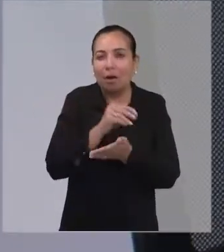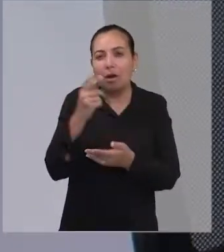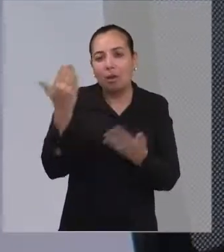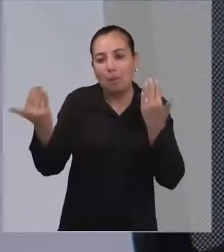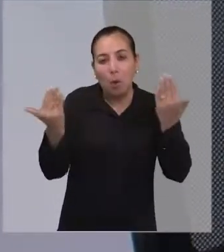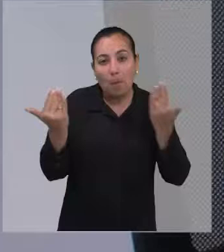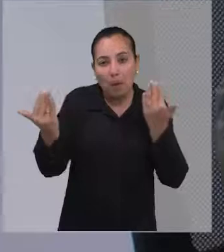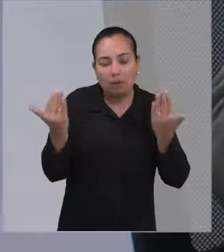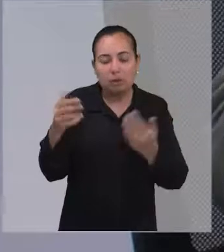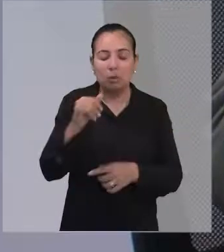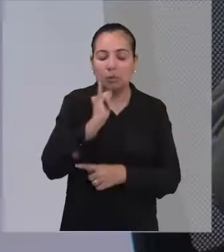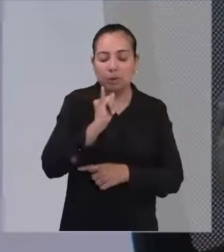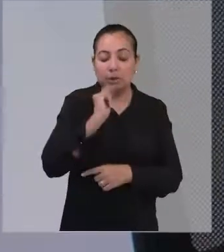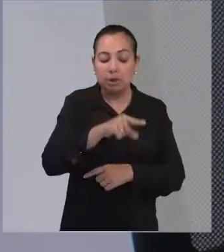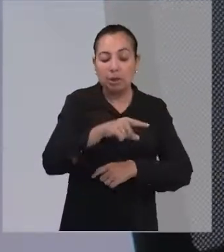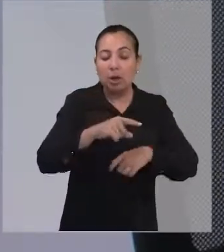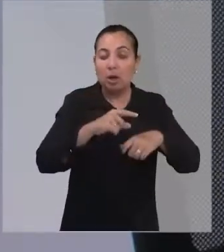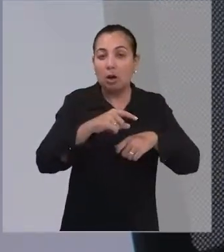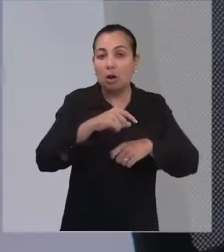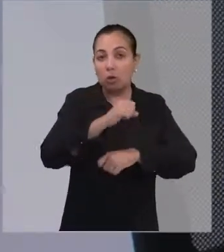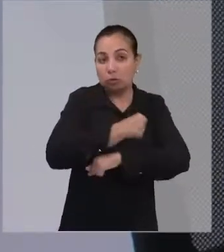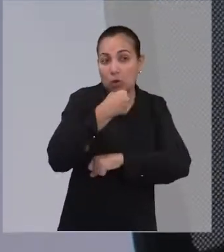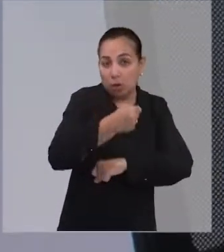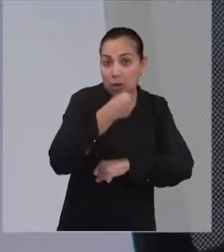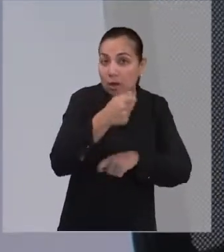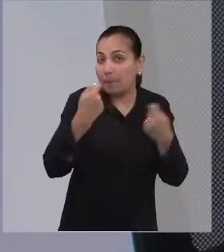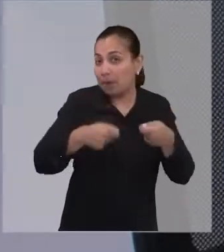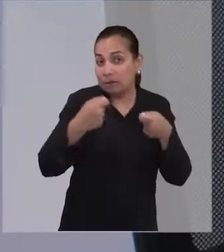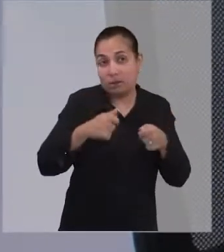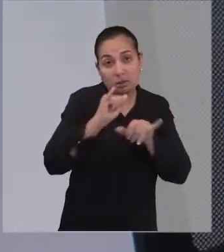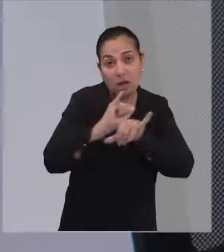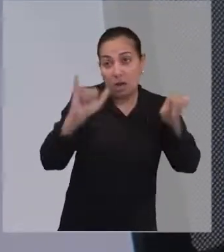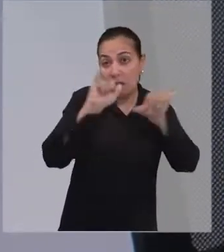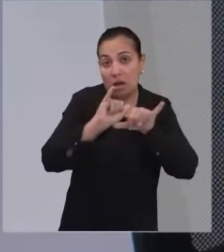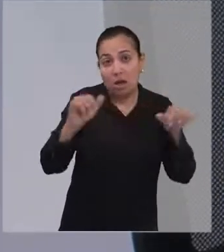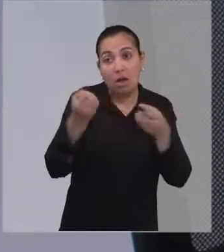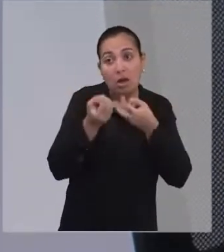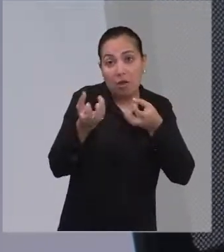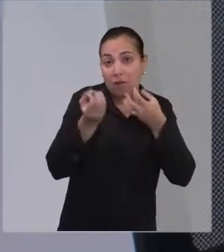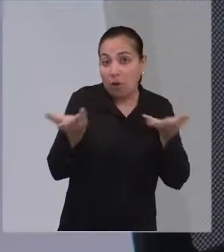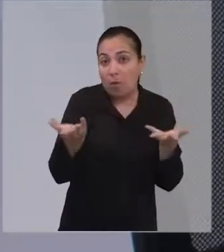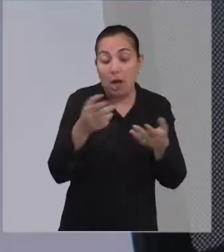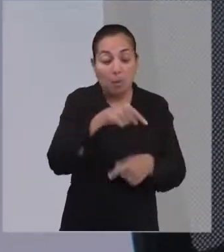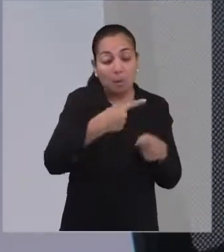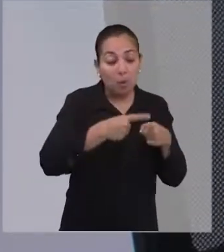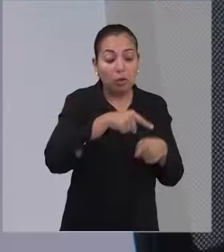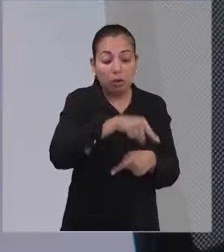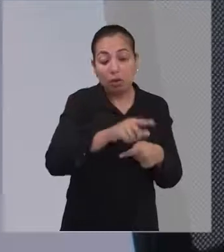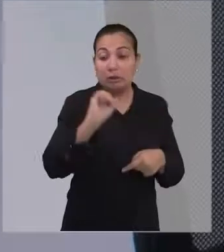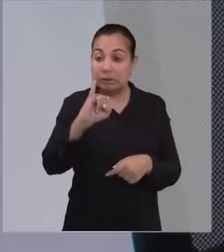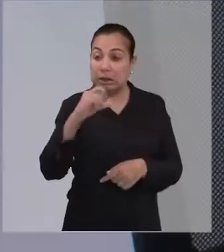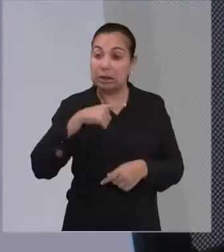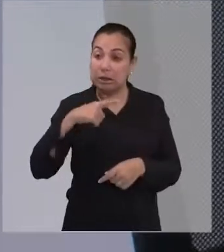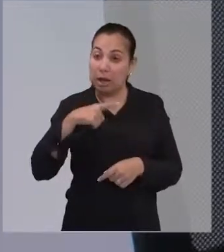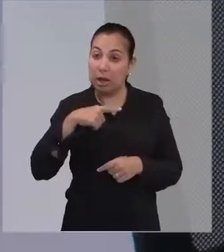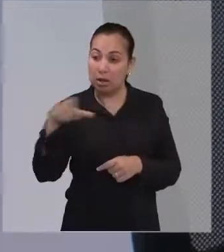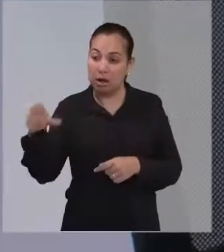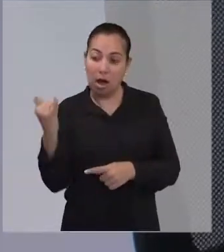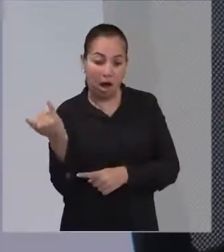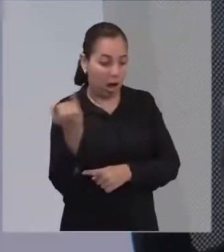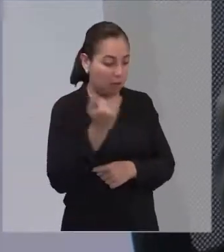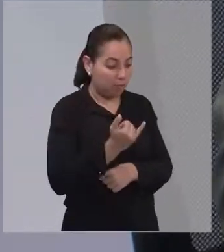informar. Né? A informação chega ao jornalista e daí a proteção para que ele possa exercer a sua profissão, né?